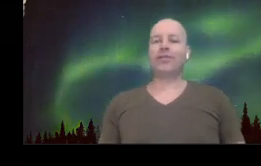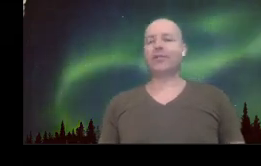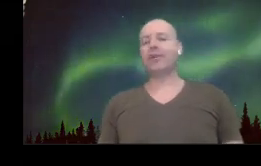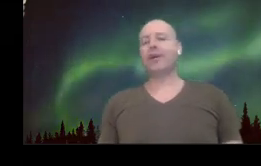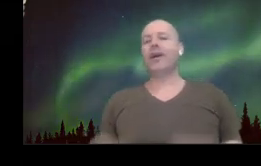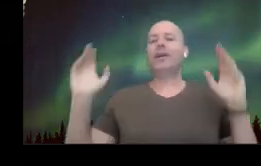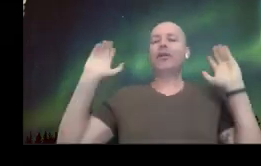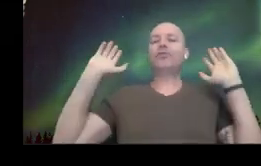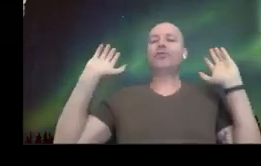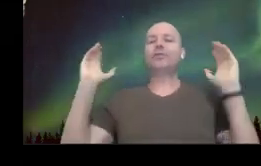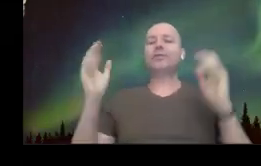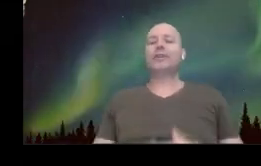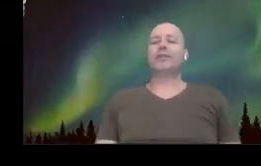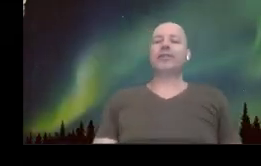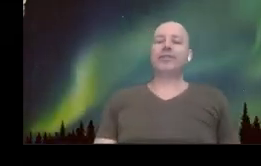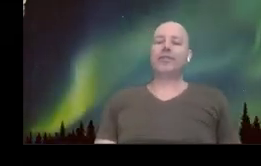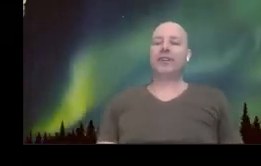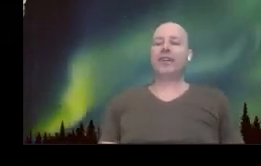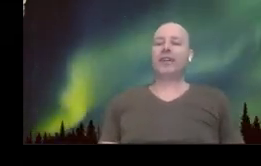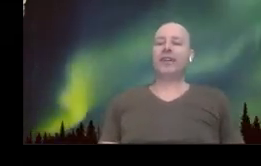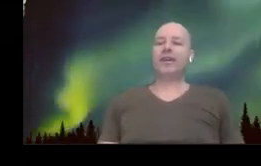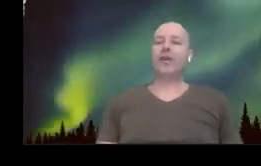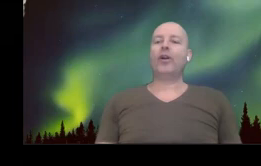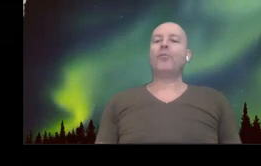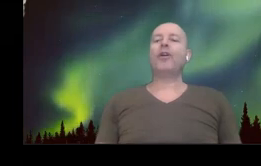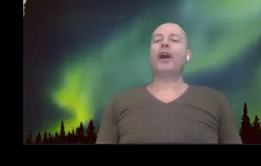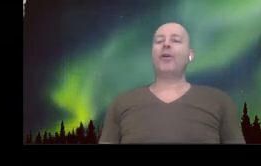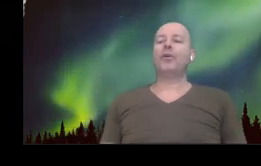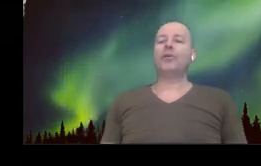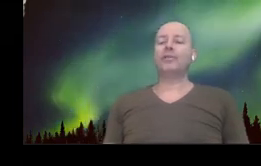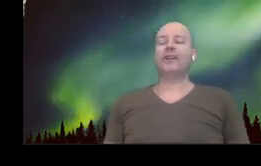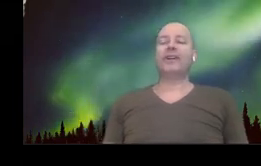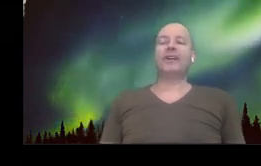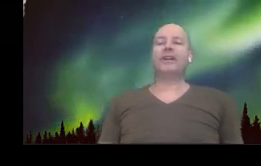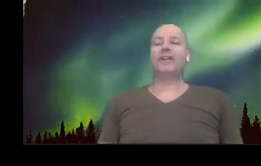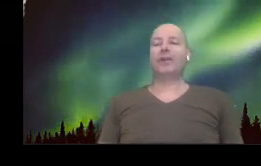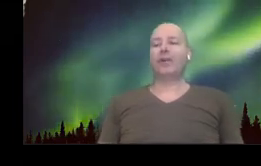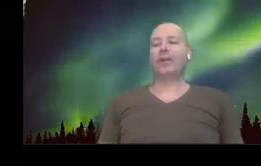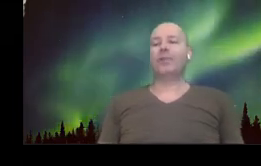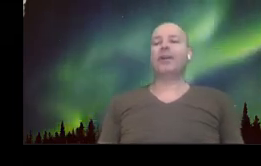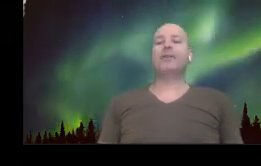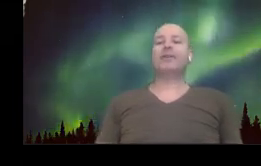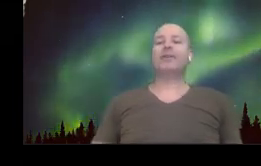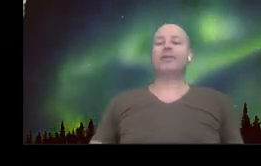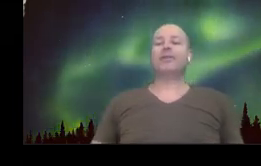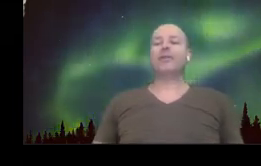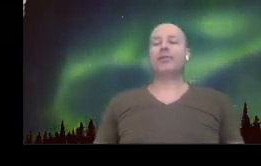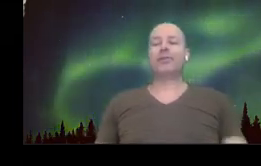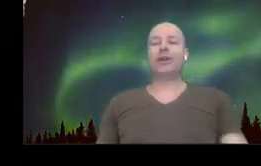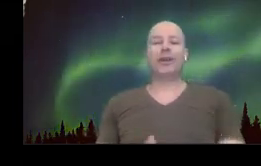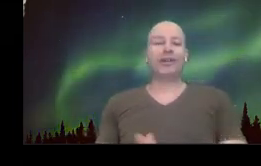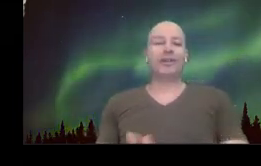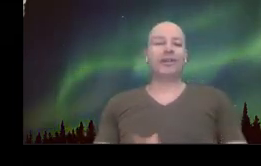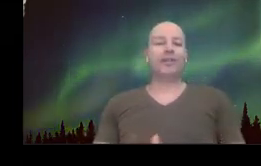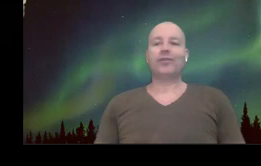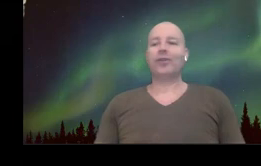de conservação. E ao fundo, vocês têm aurora boreal, tá? Tô eu aqui brincando como eu vou